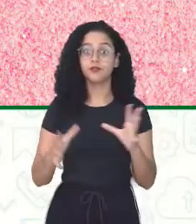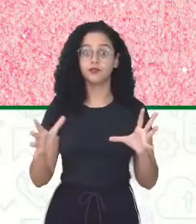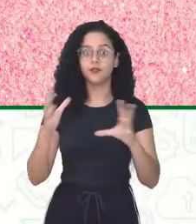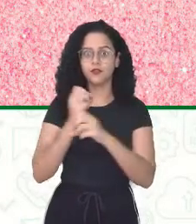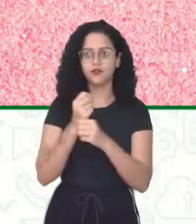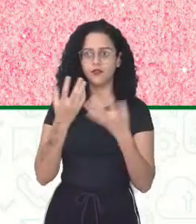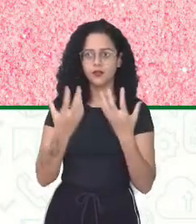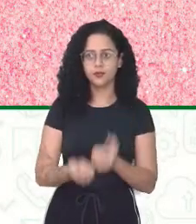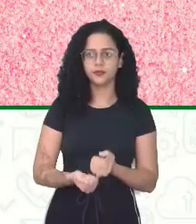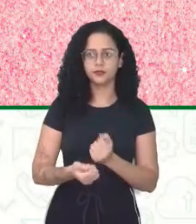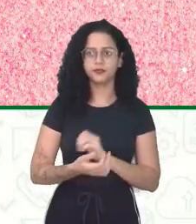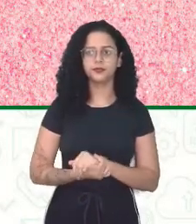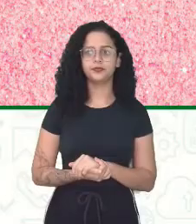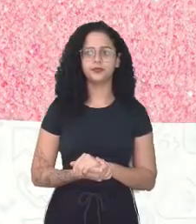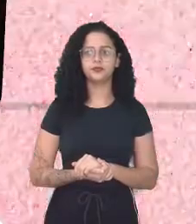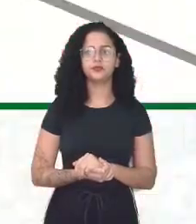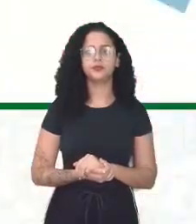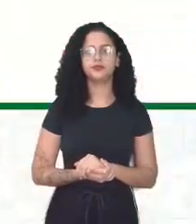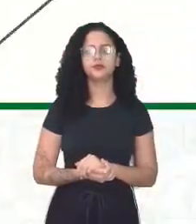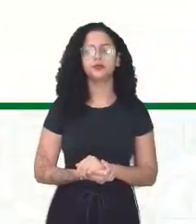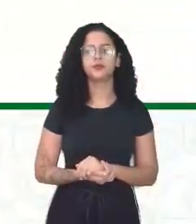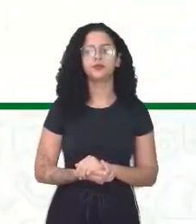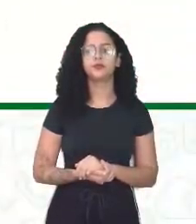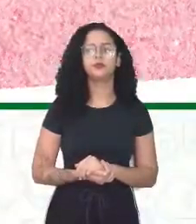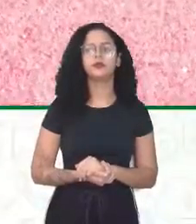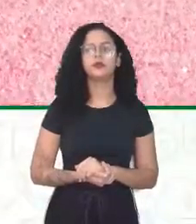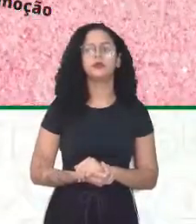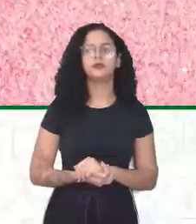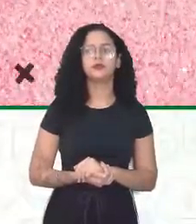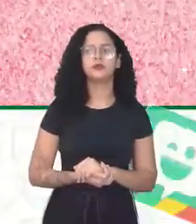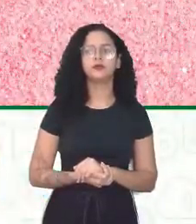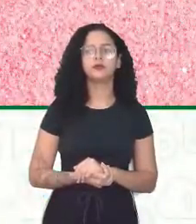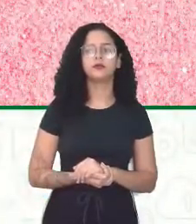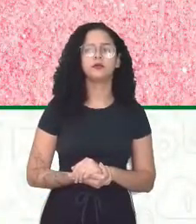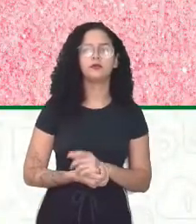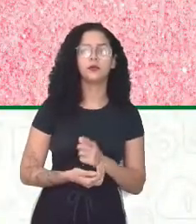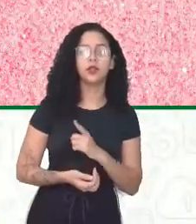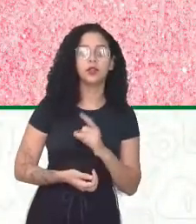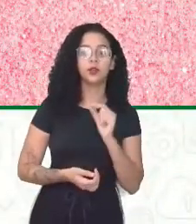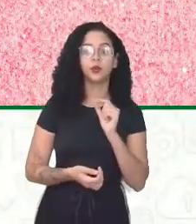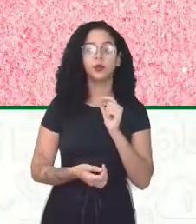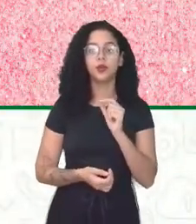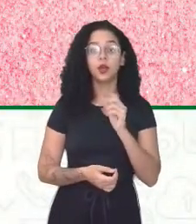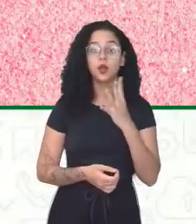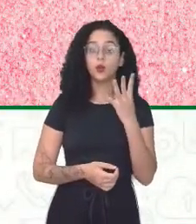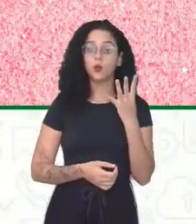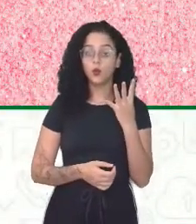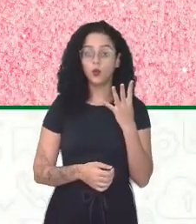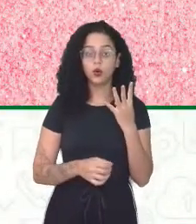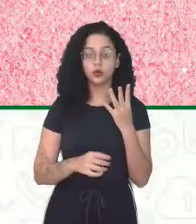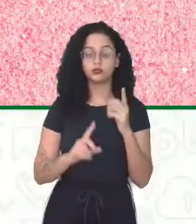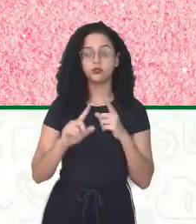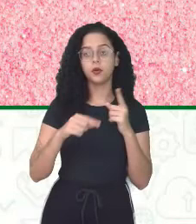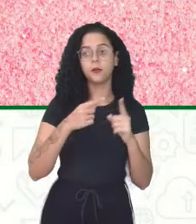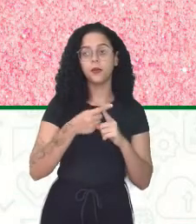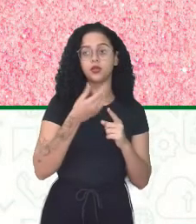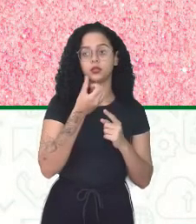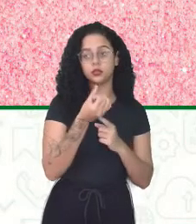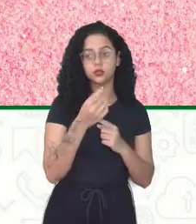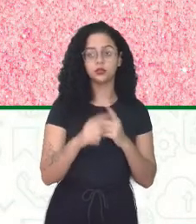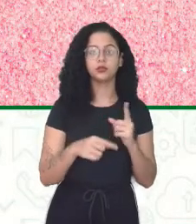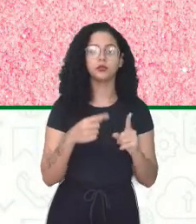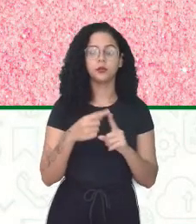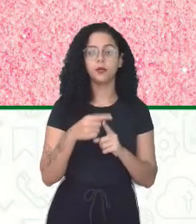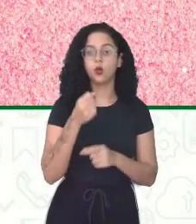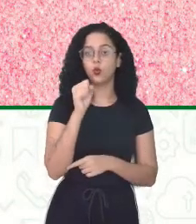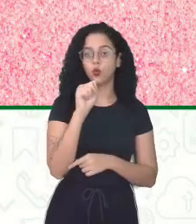somar? Olha só. Eu tenho que foram 4 mais 6,